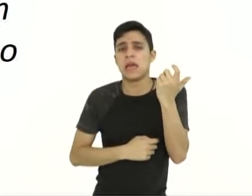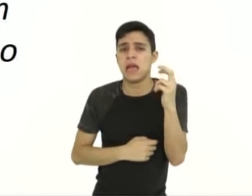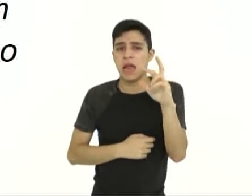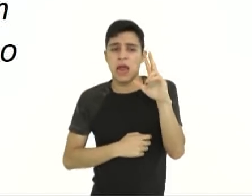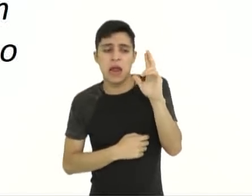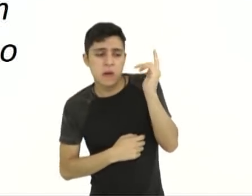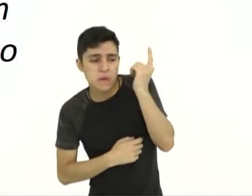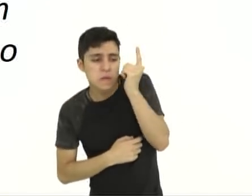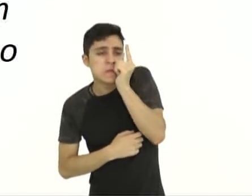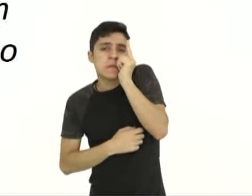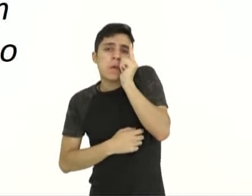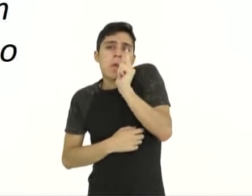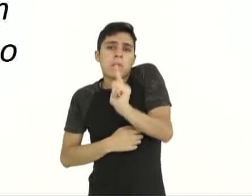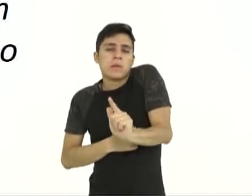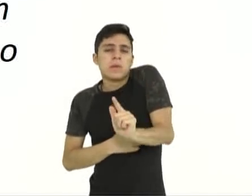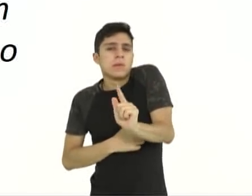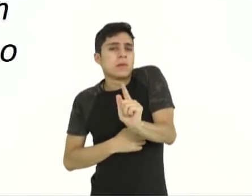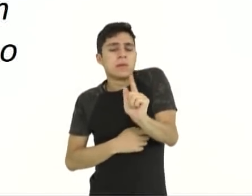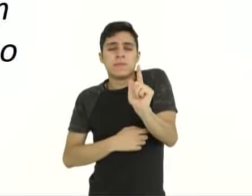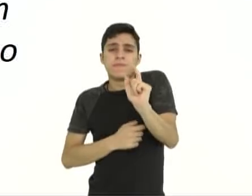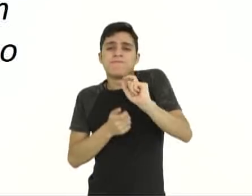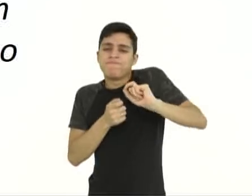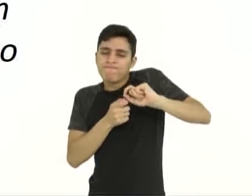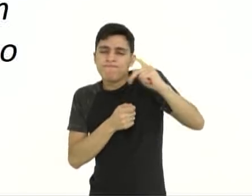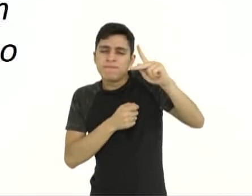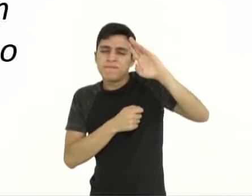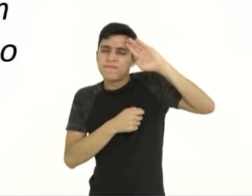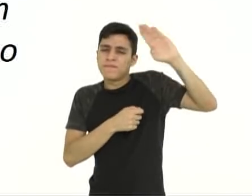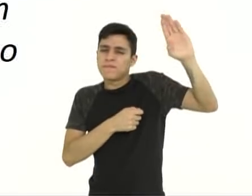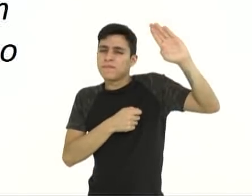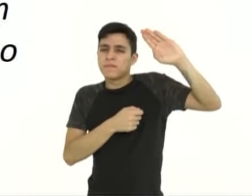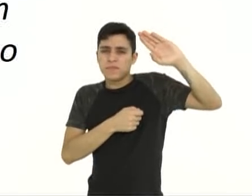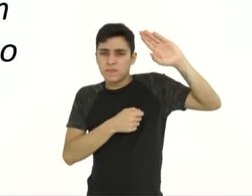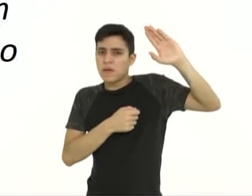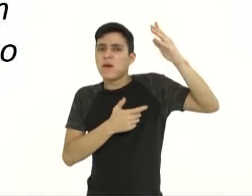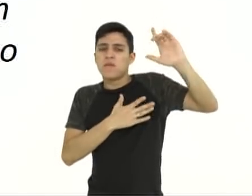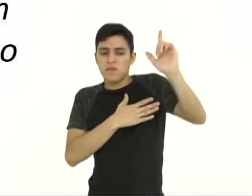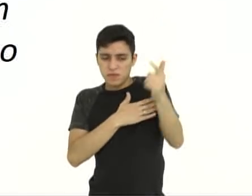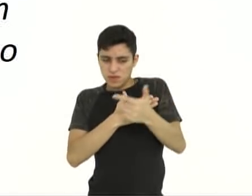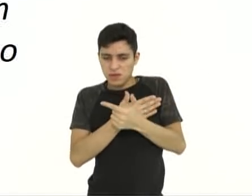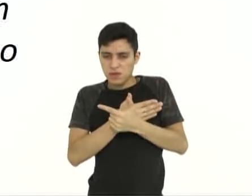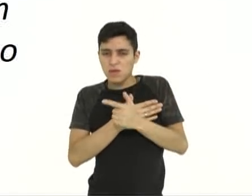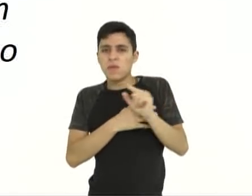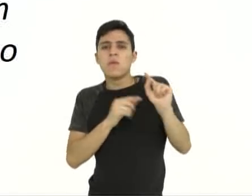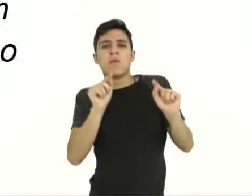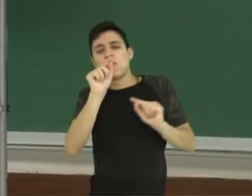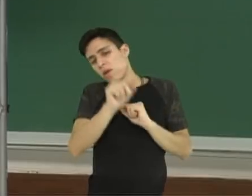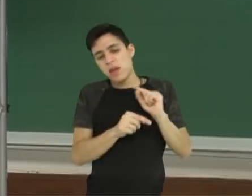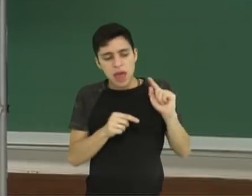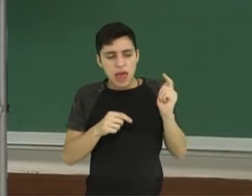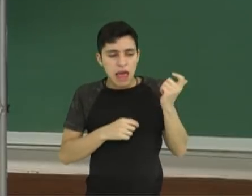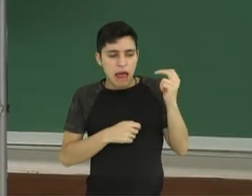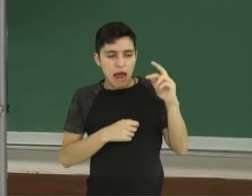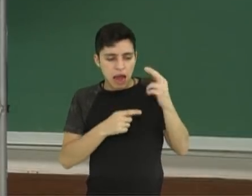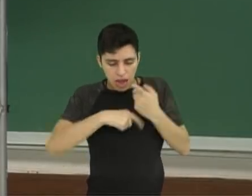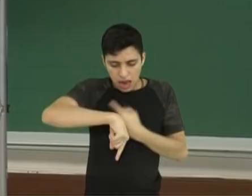cumprirem uma das suas principais funções, que qual é? Passar o oxigênio do ar para o sangue. Então percebam que a gente